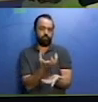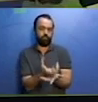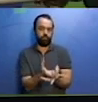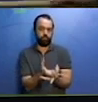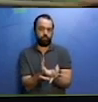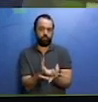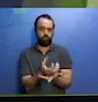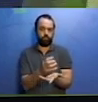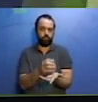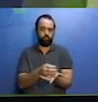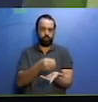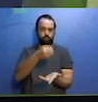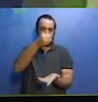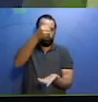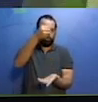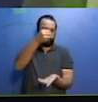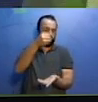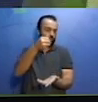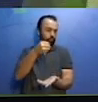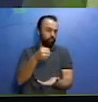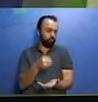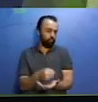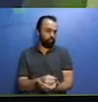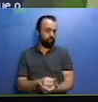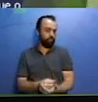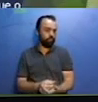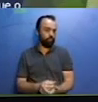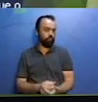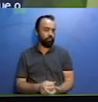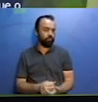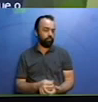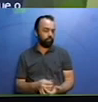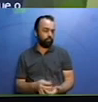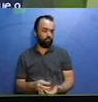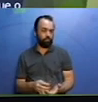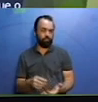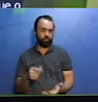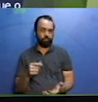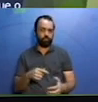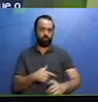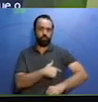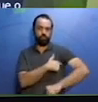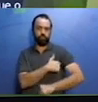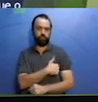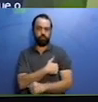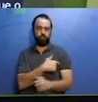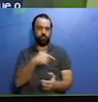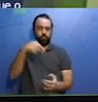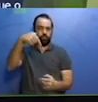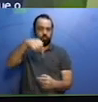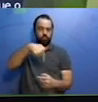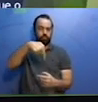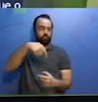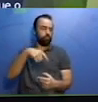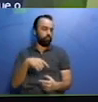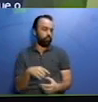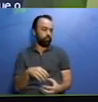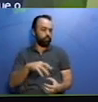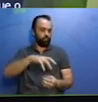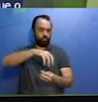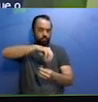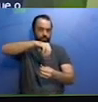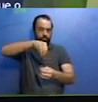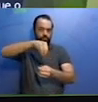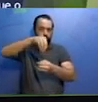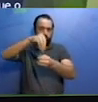esse aqui. Nós temos o termômetro de temperatura e a rolha,